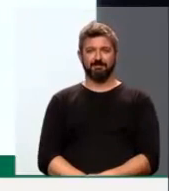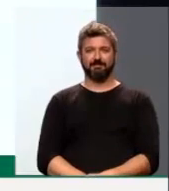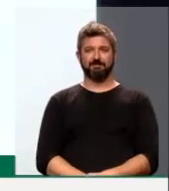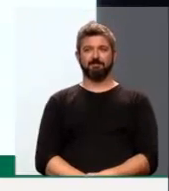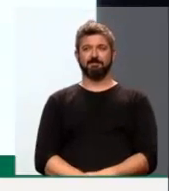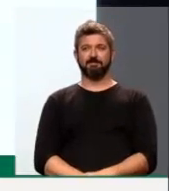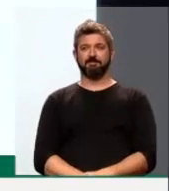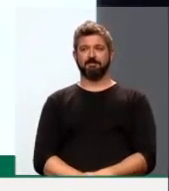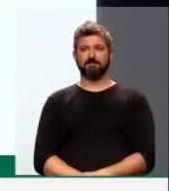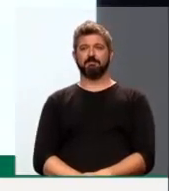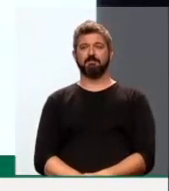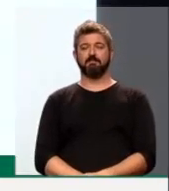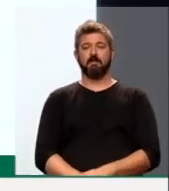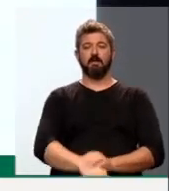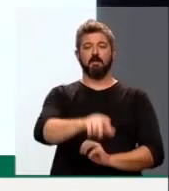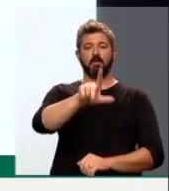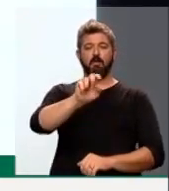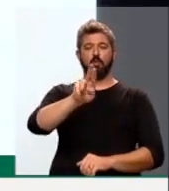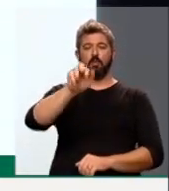Muito obrigada, Luana.